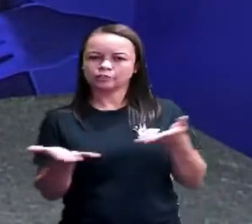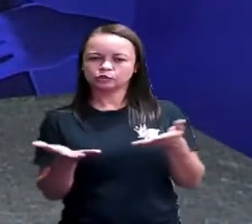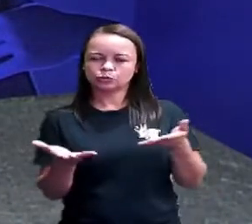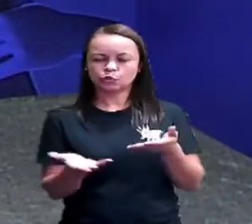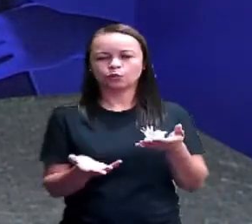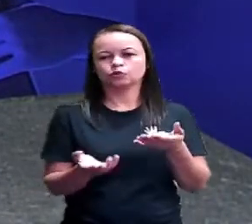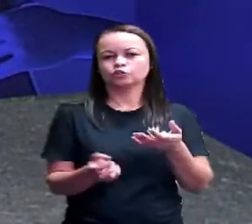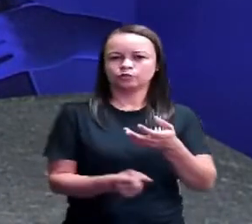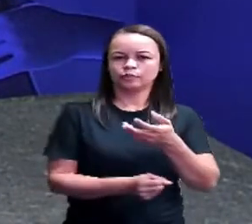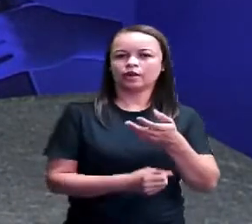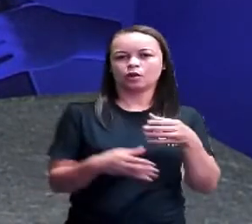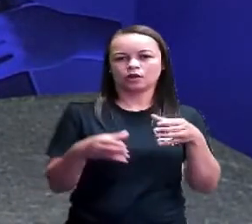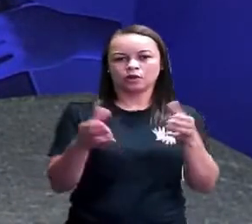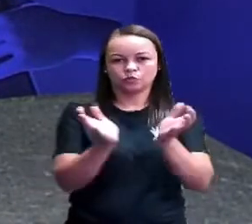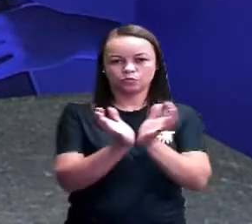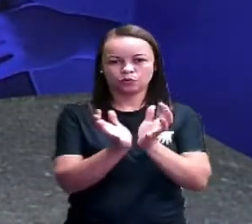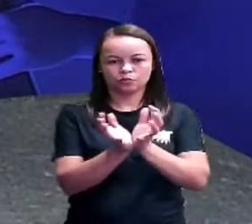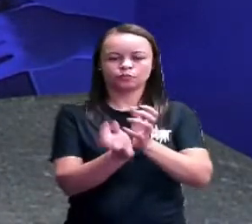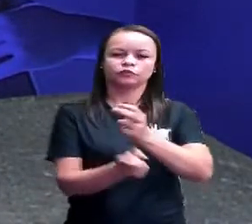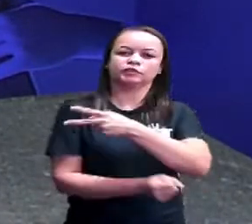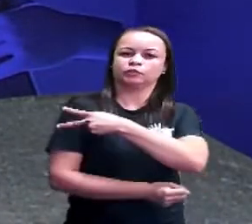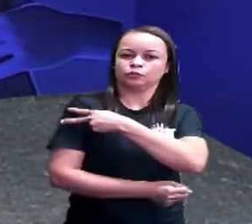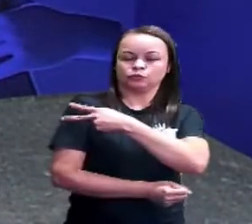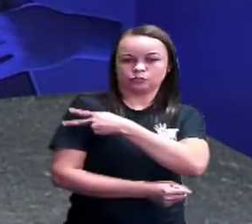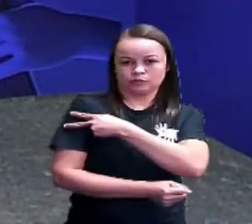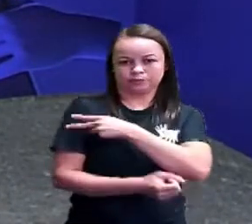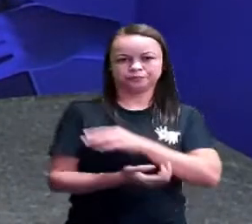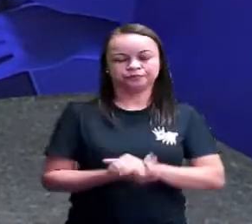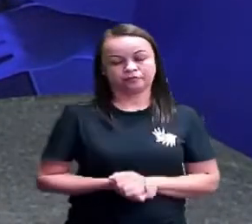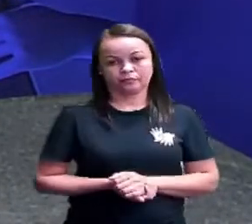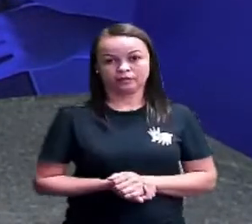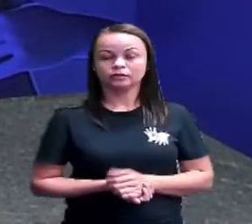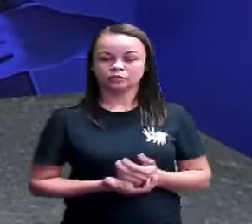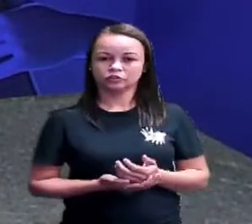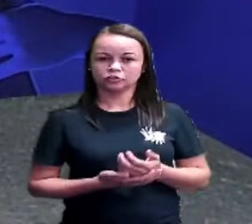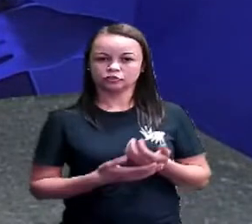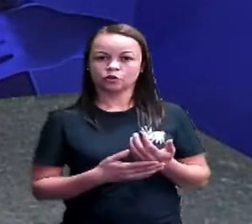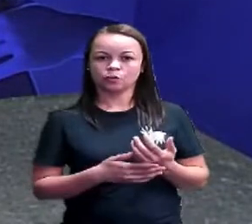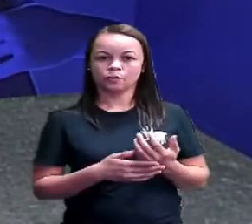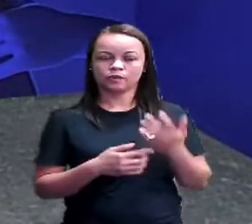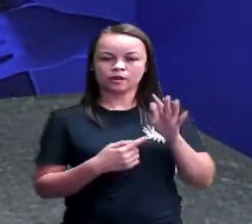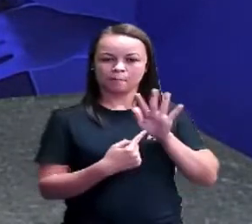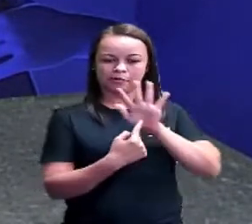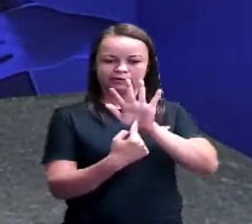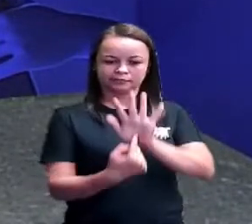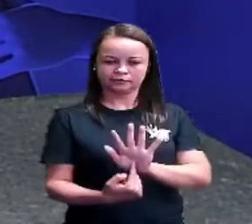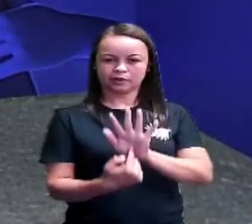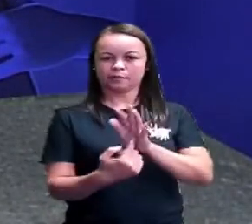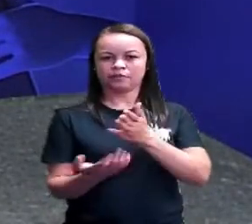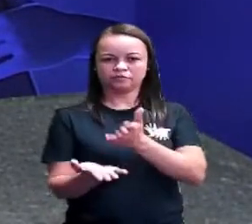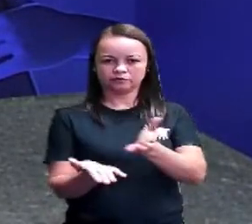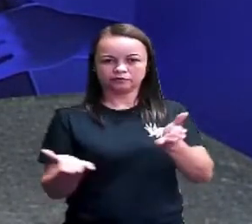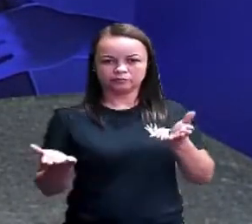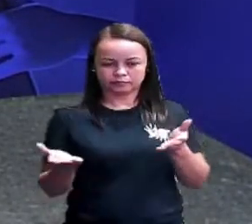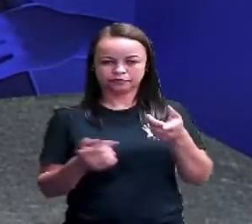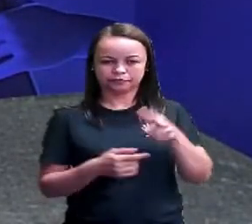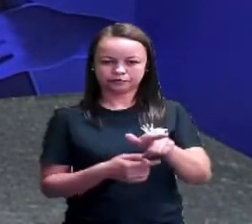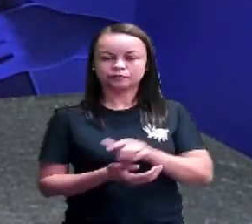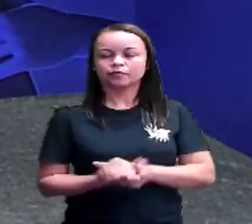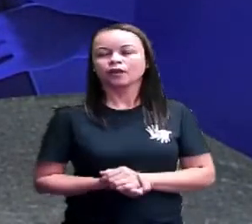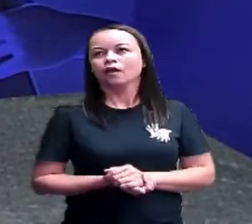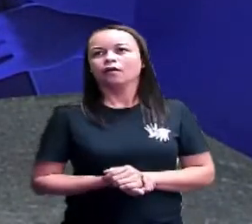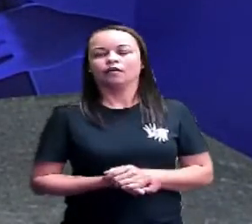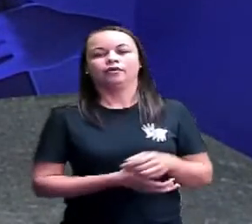do segundo ano. Deixa eu me apresentar para vocês novamente. Eu me chamo